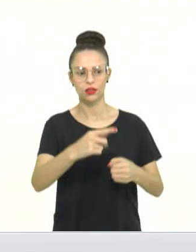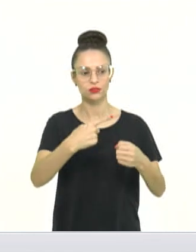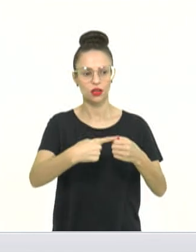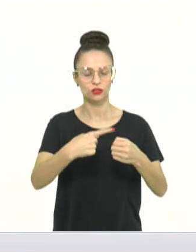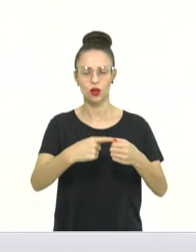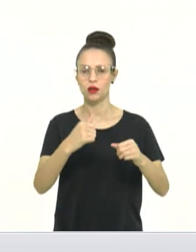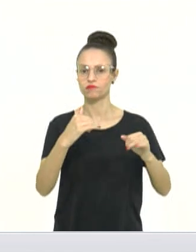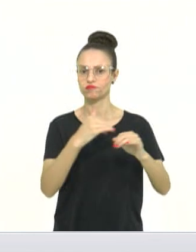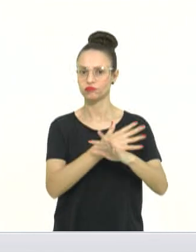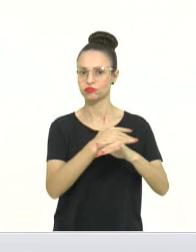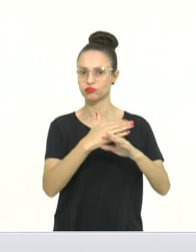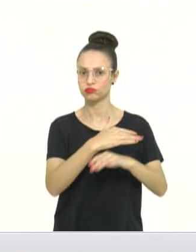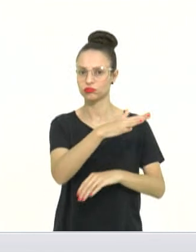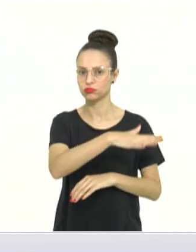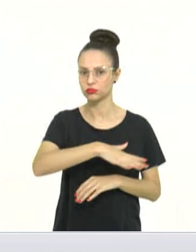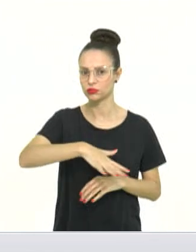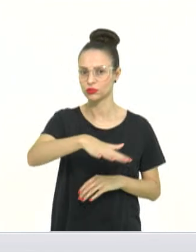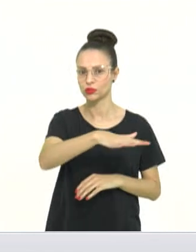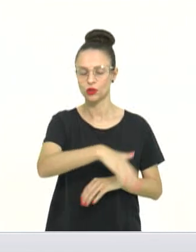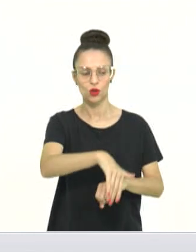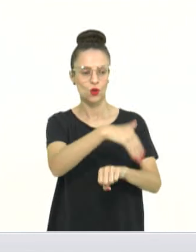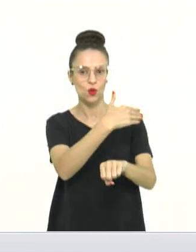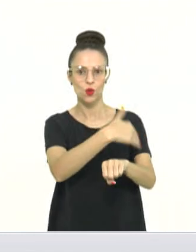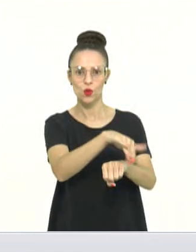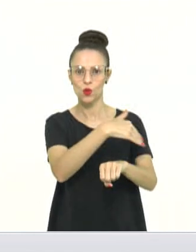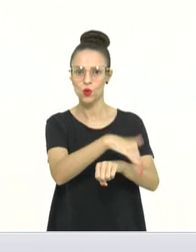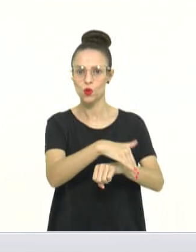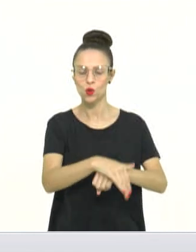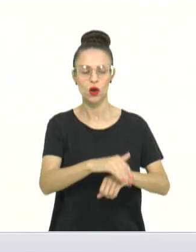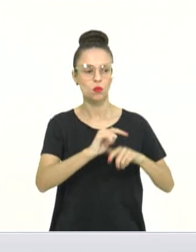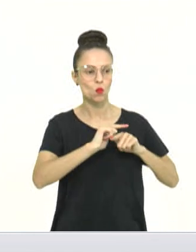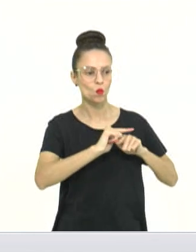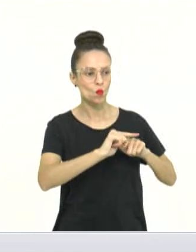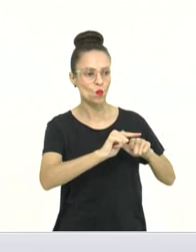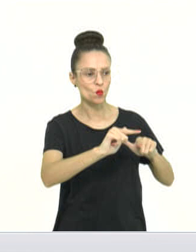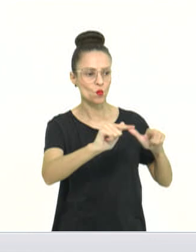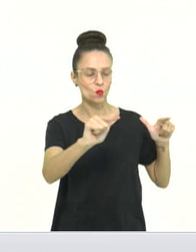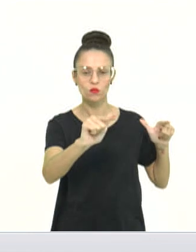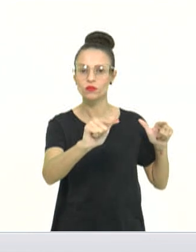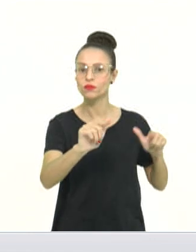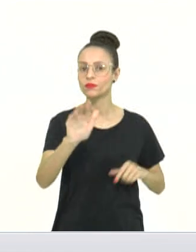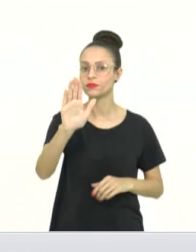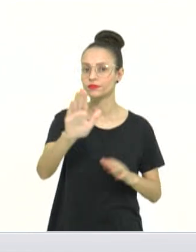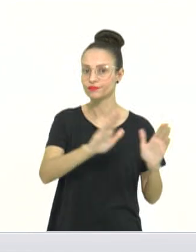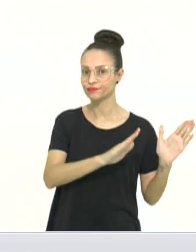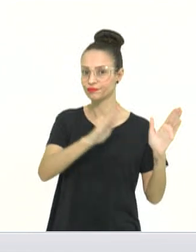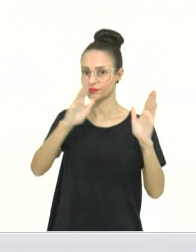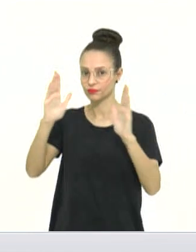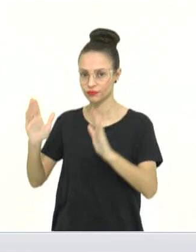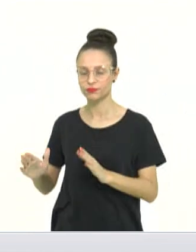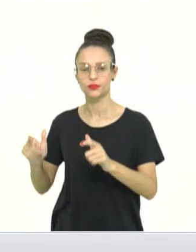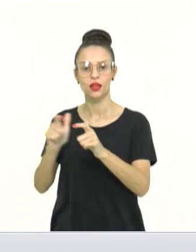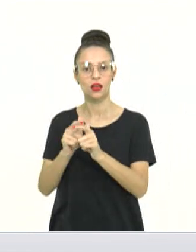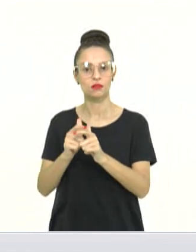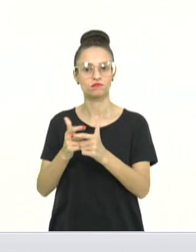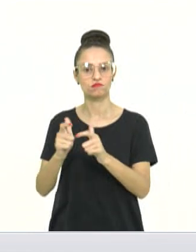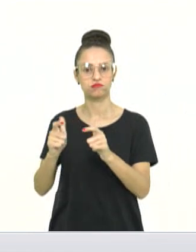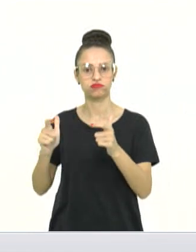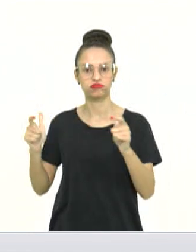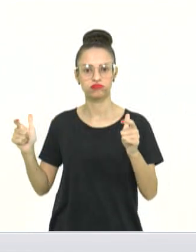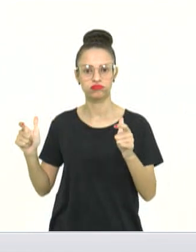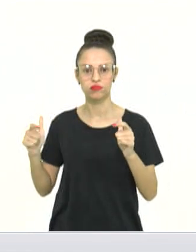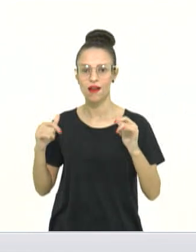grandes cidades, deixando ruas de todo o país vazias, Por outro, aumentou o número de